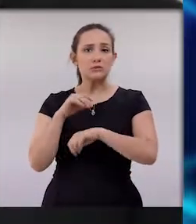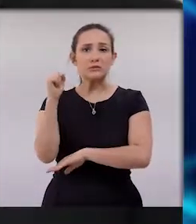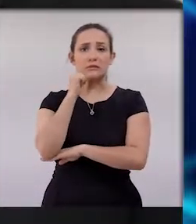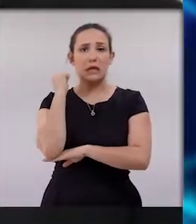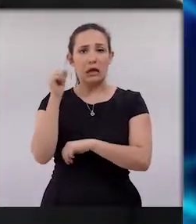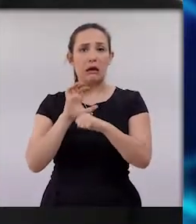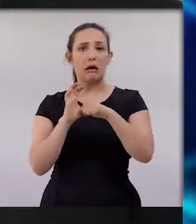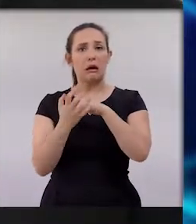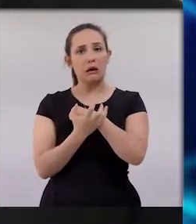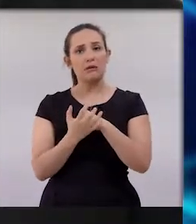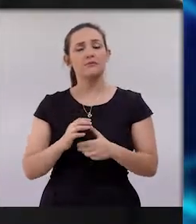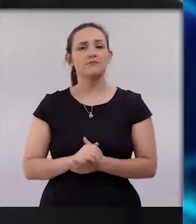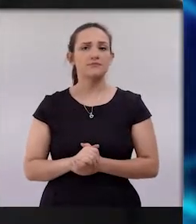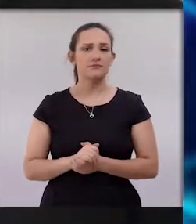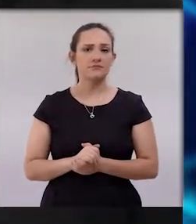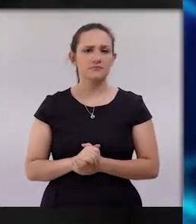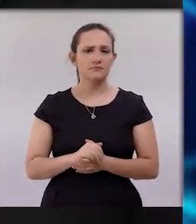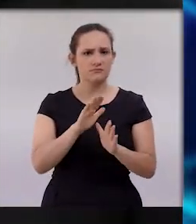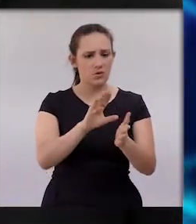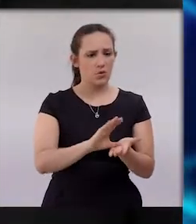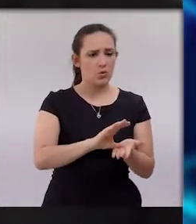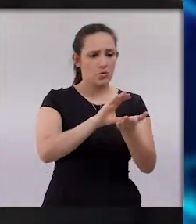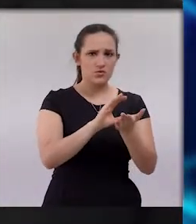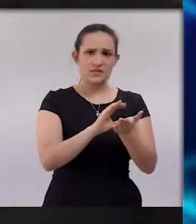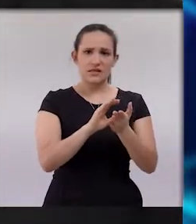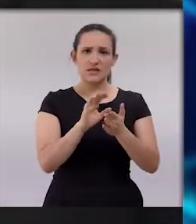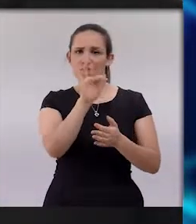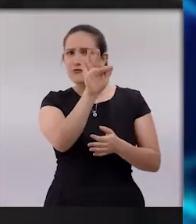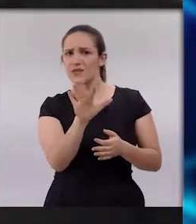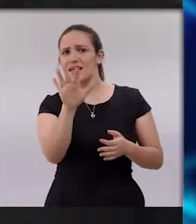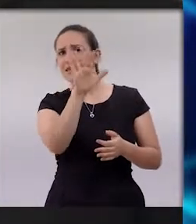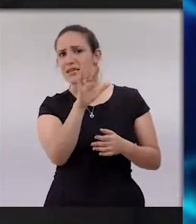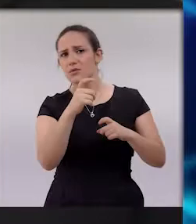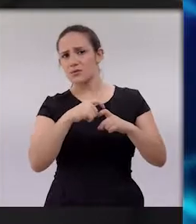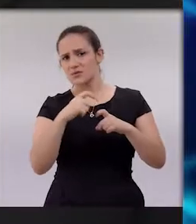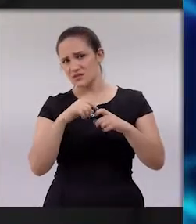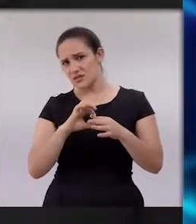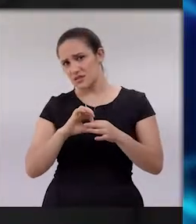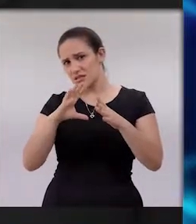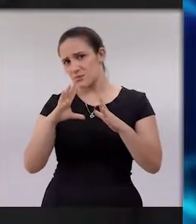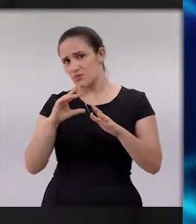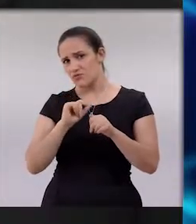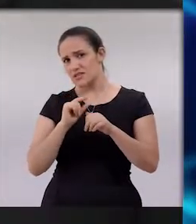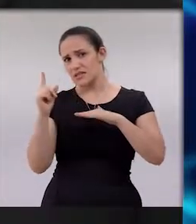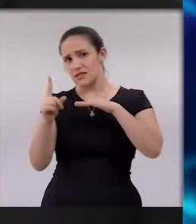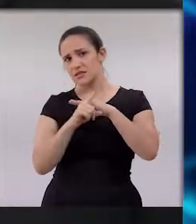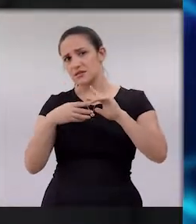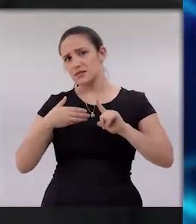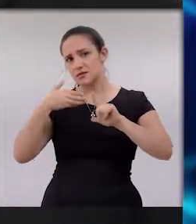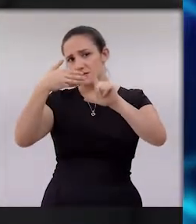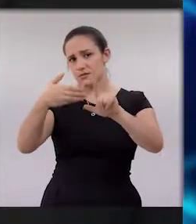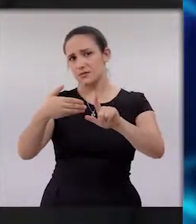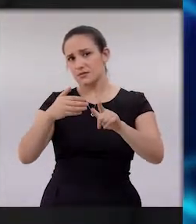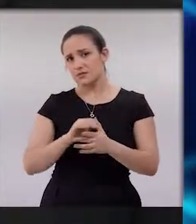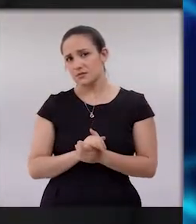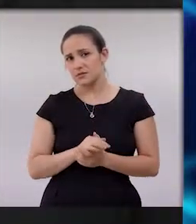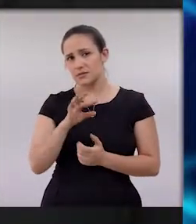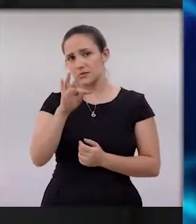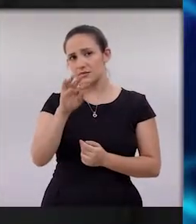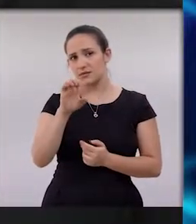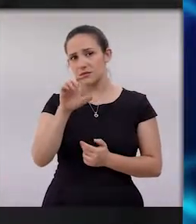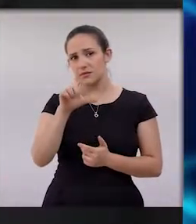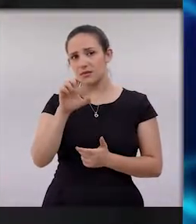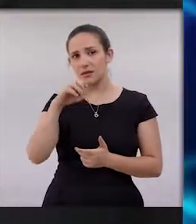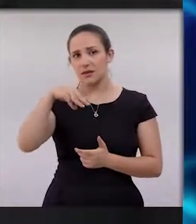com a pandemia da Covid-19, o Conselho Federal de Medicina, ele autorizou a telemedicina